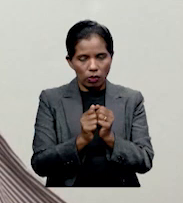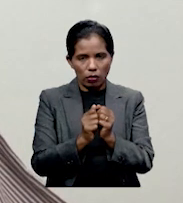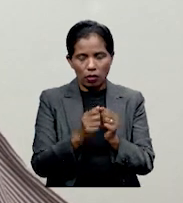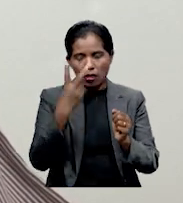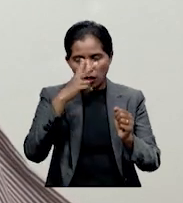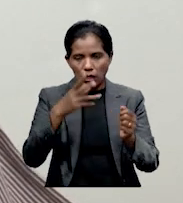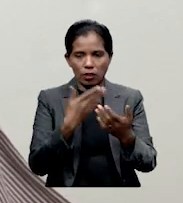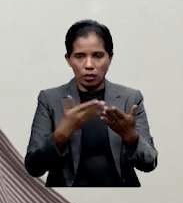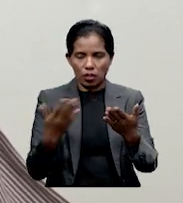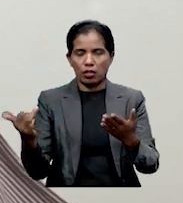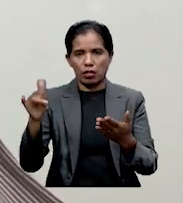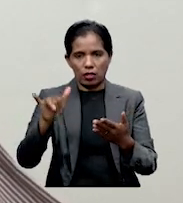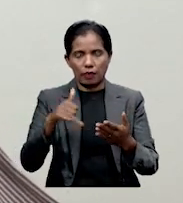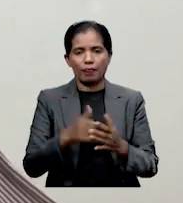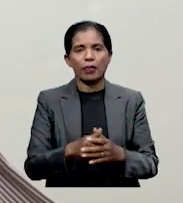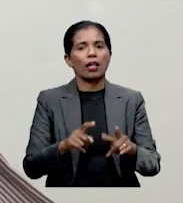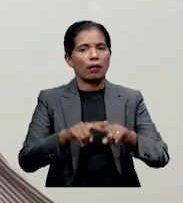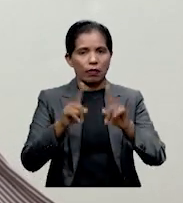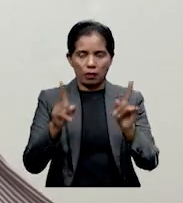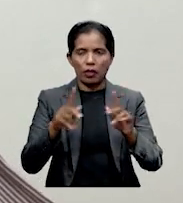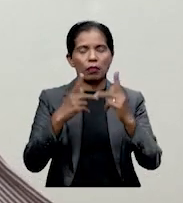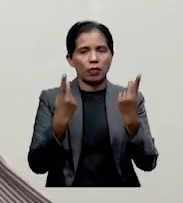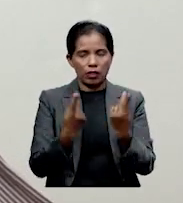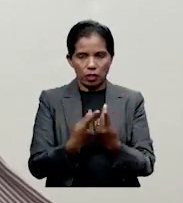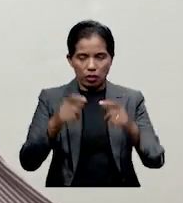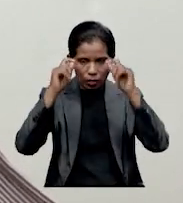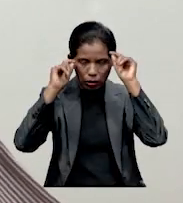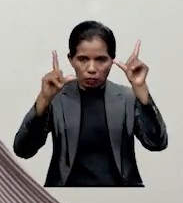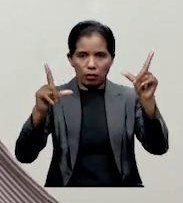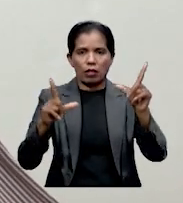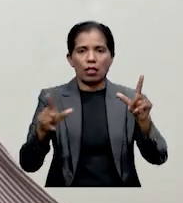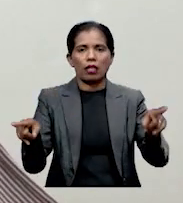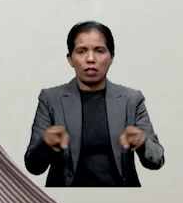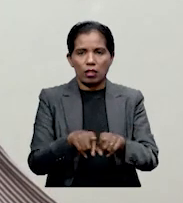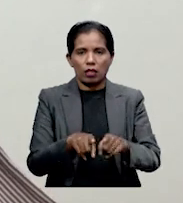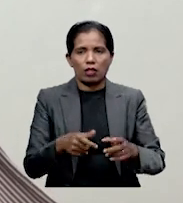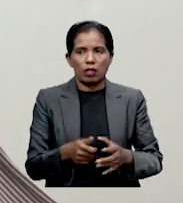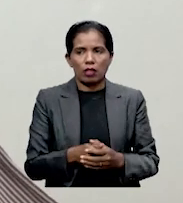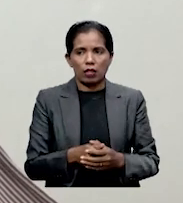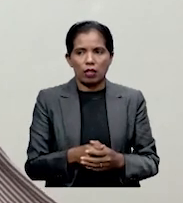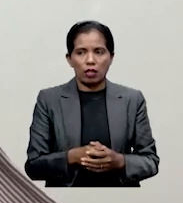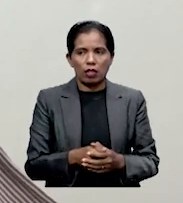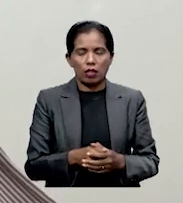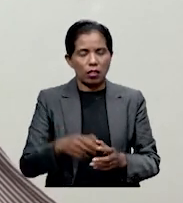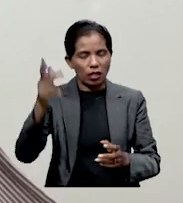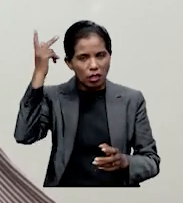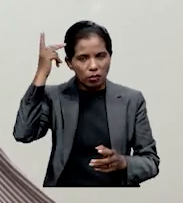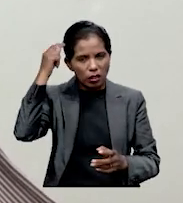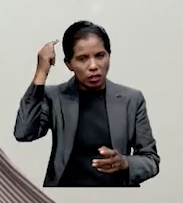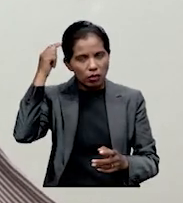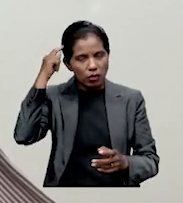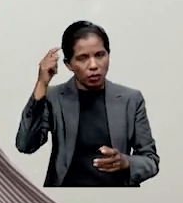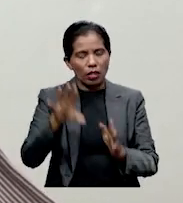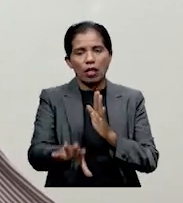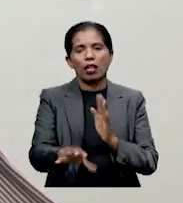produto. Mas bem, companhia sira né, e tem a companhia Timor me sabe nem é caputa que nem instant nem a cara que está ainda